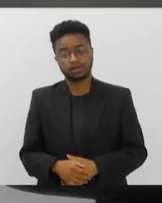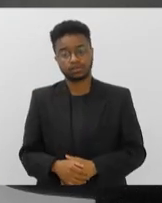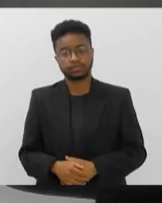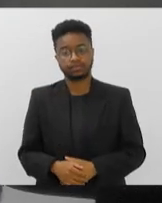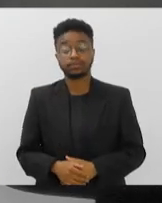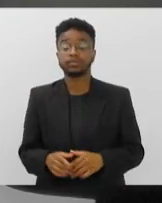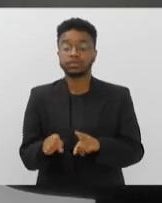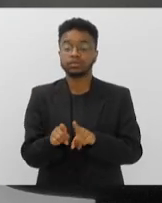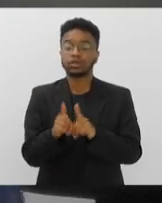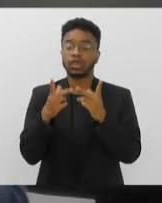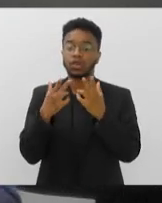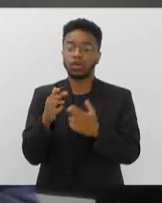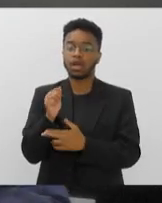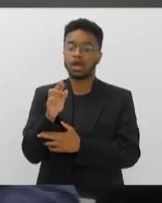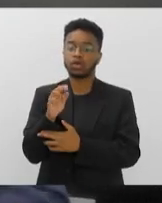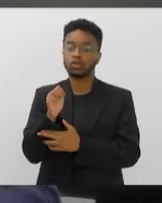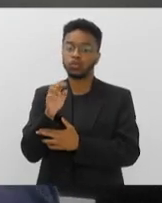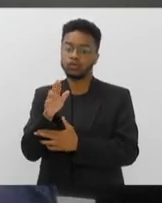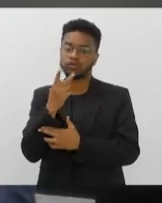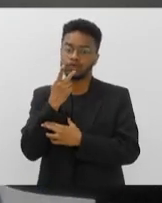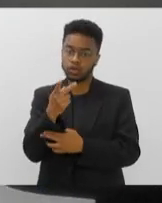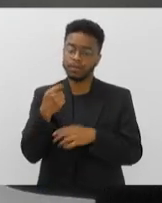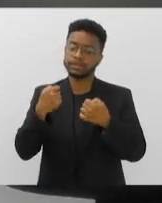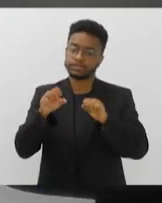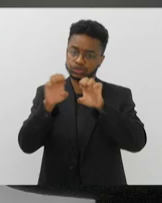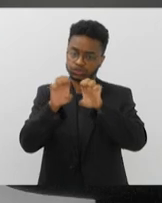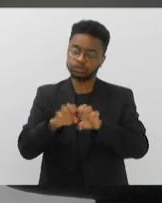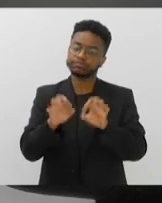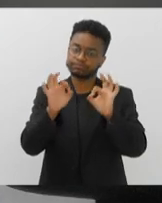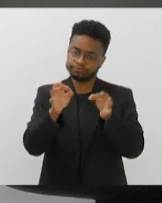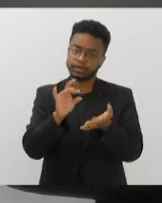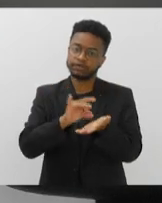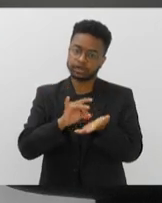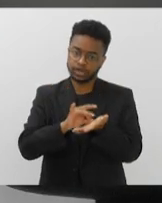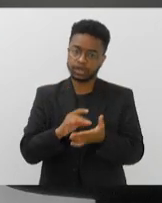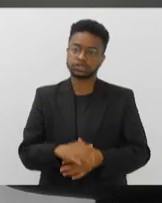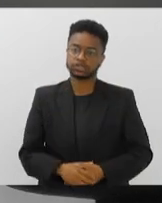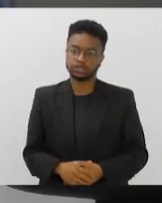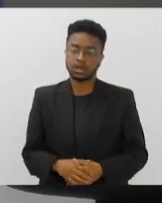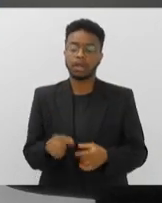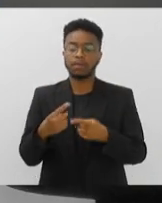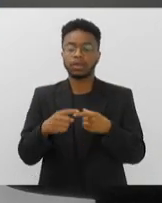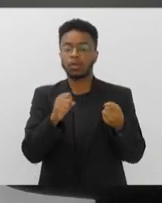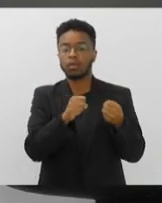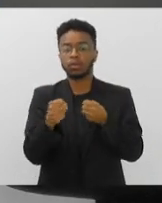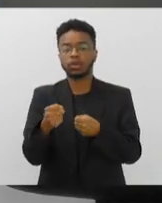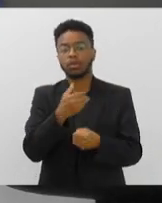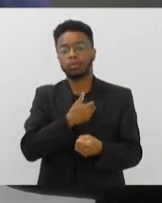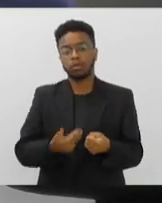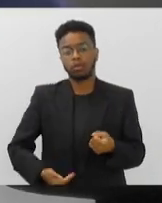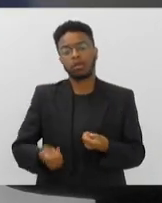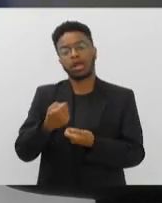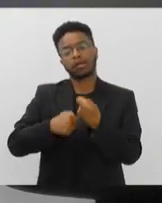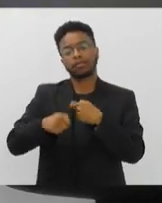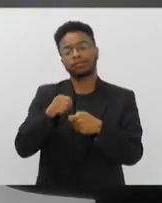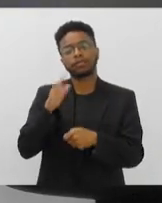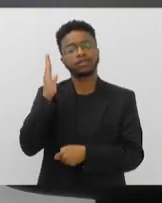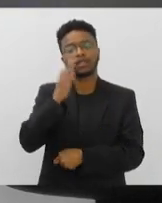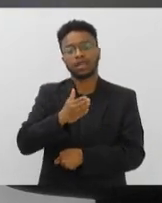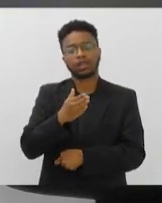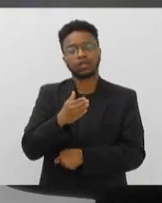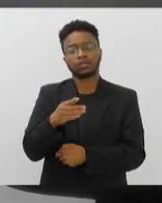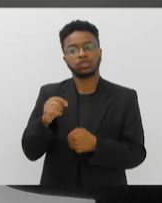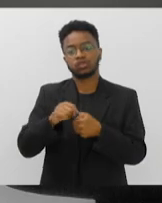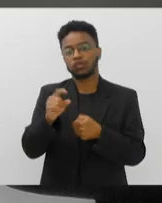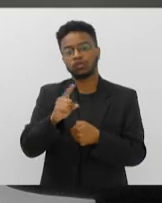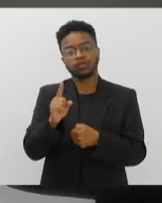Artur falou mas aí a da estrutura verdade verdade o poder público a administração direta não cumpre na